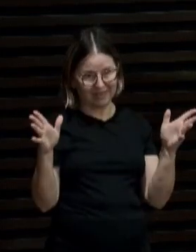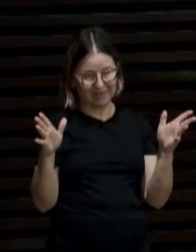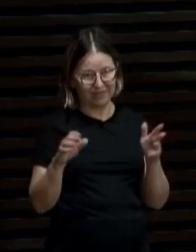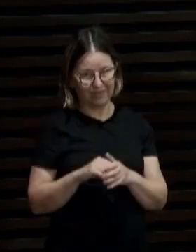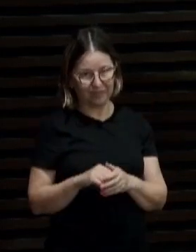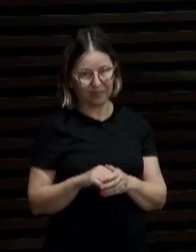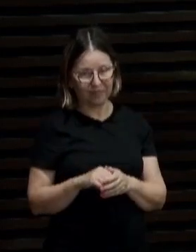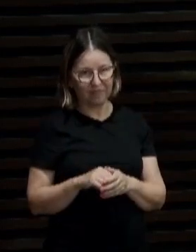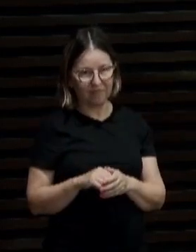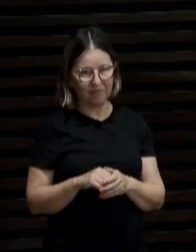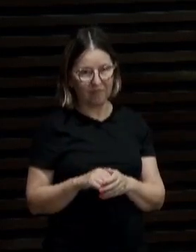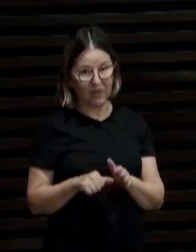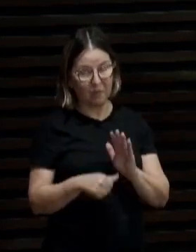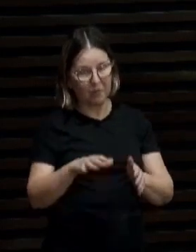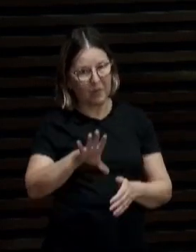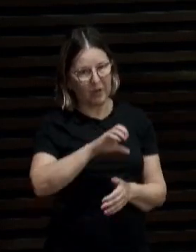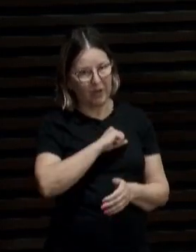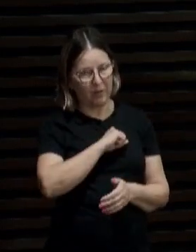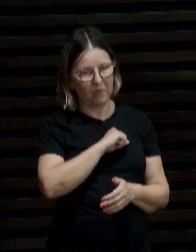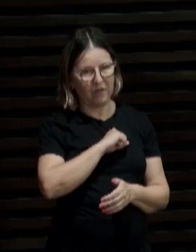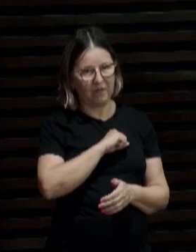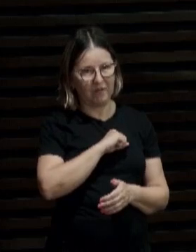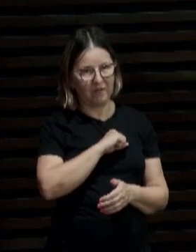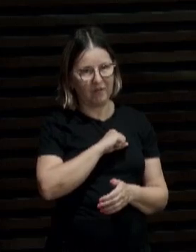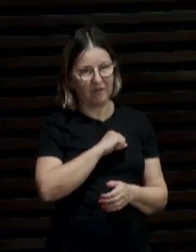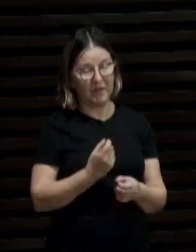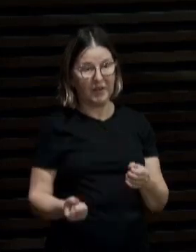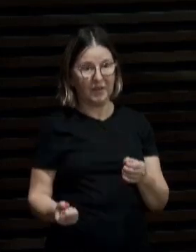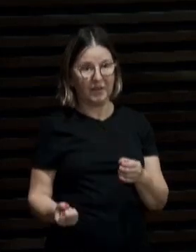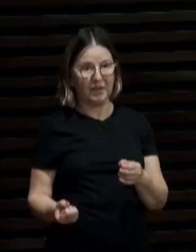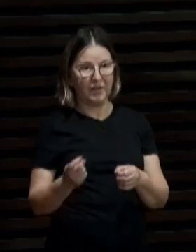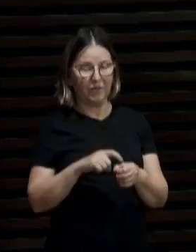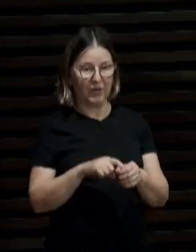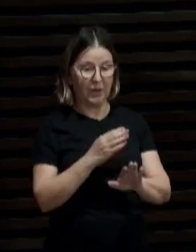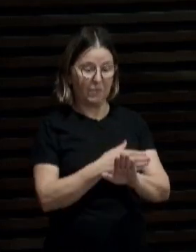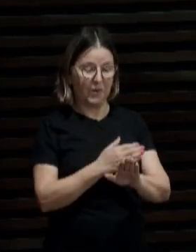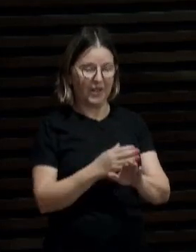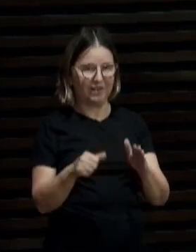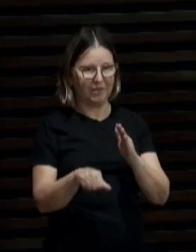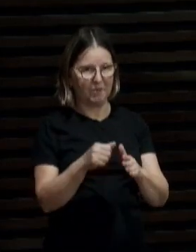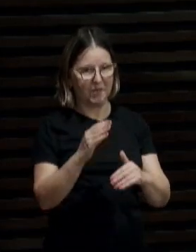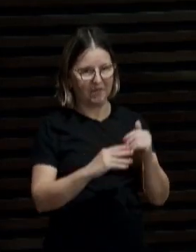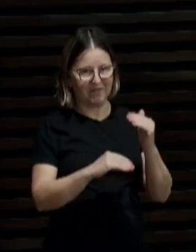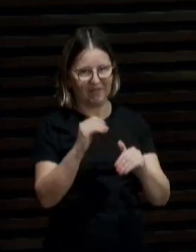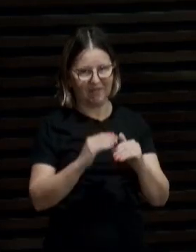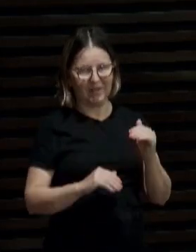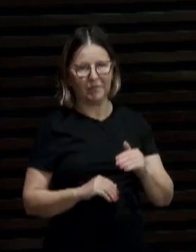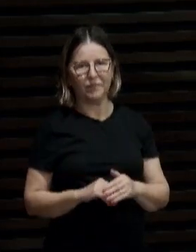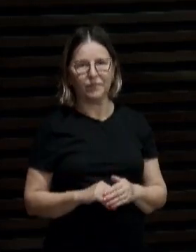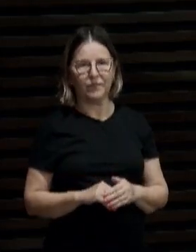do amor, do primeiro amor, e automaticamente a volta às práticas das primeiras obras. Uma